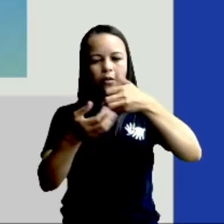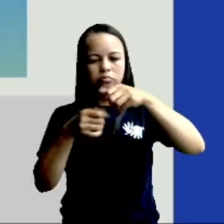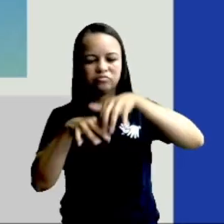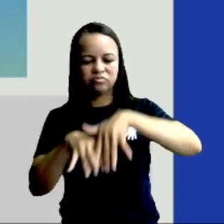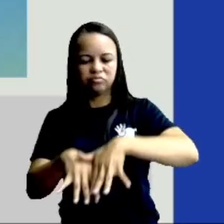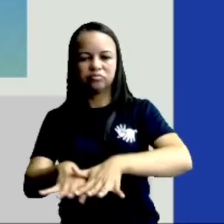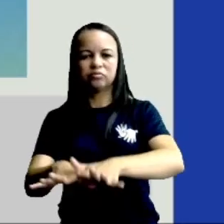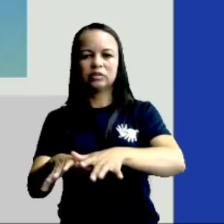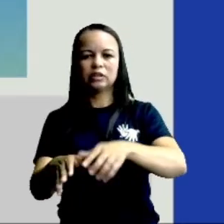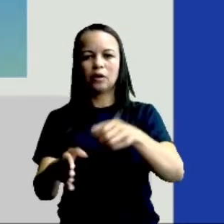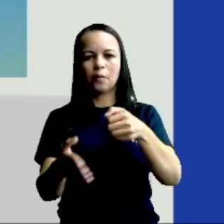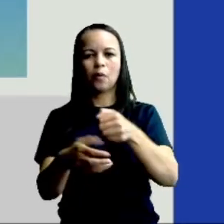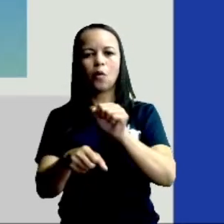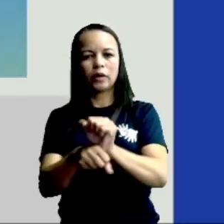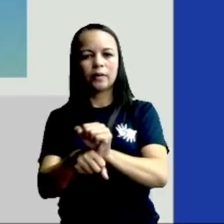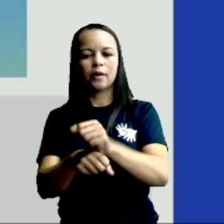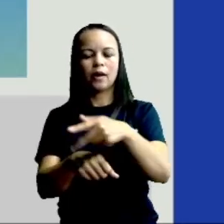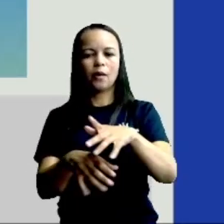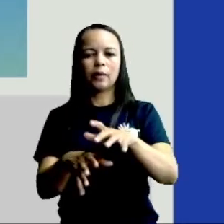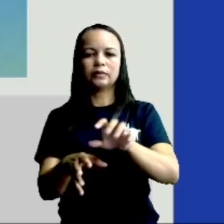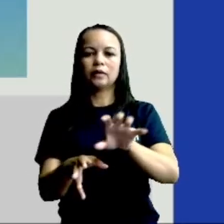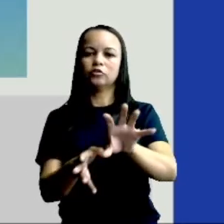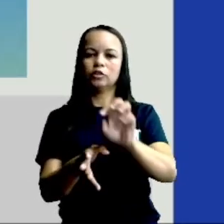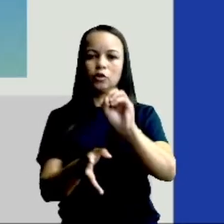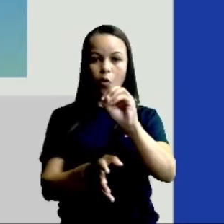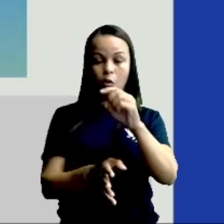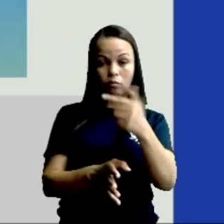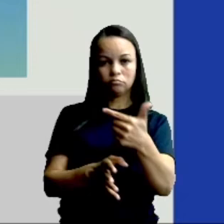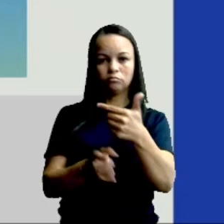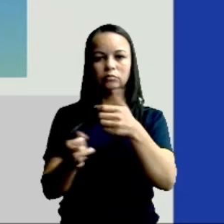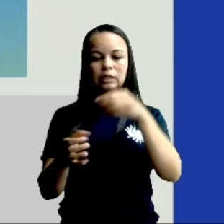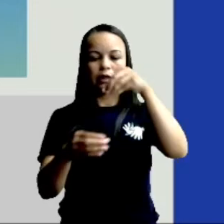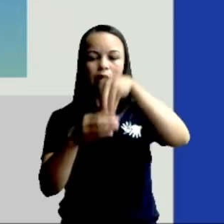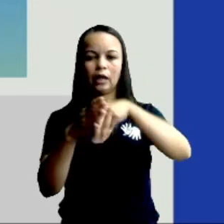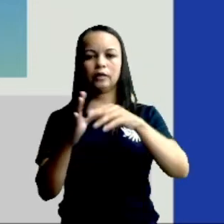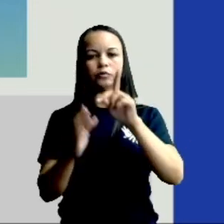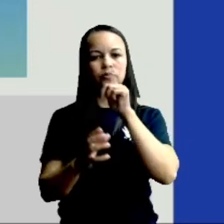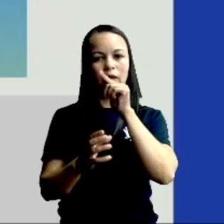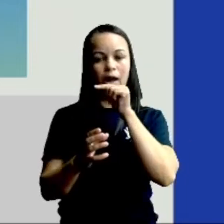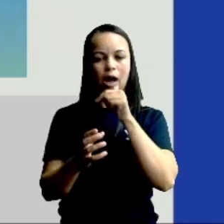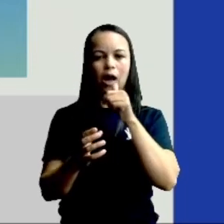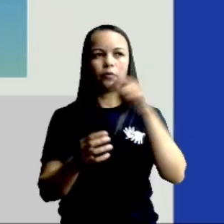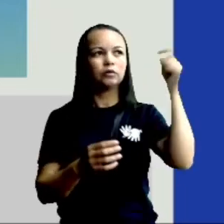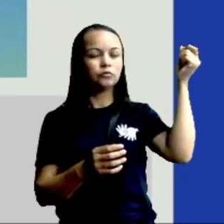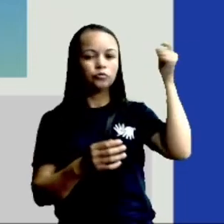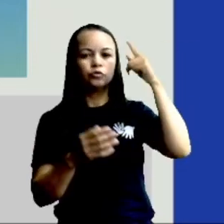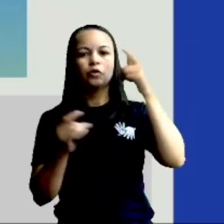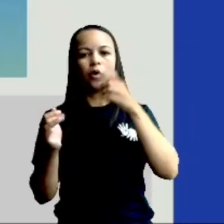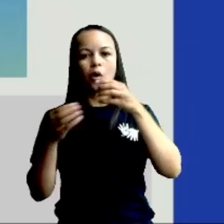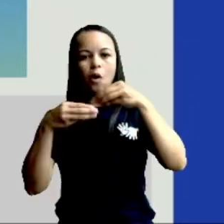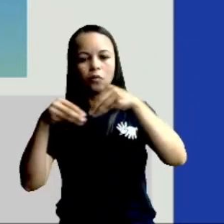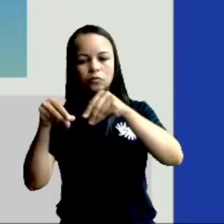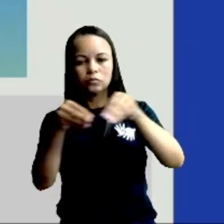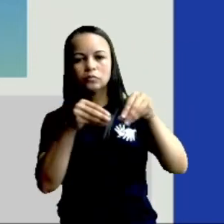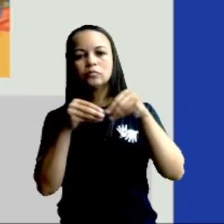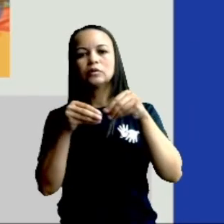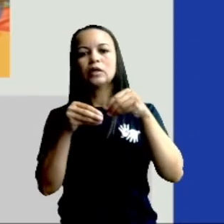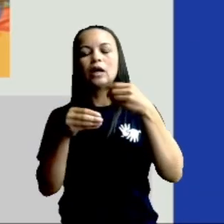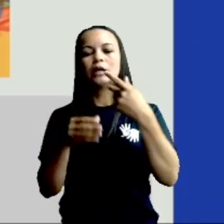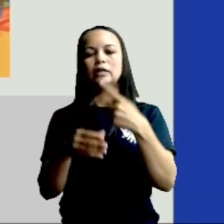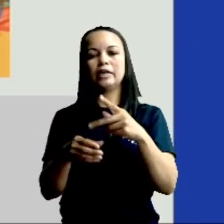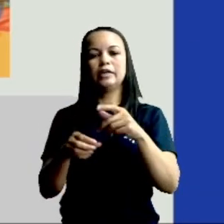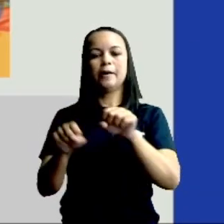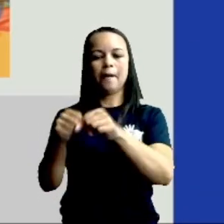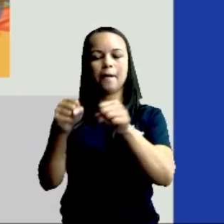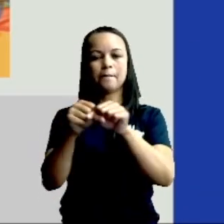ó, bloquear ali a passagem de oxigênio dentro da água e da luz do sol e aí matar os animais